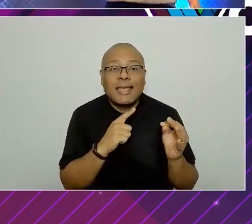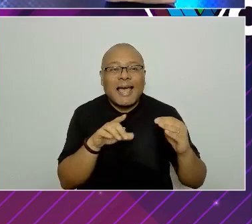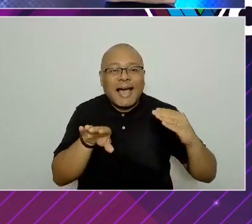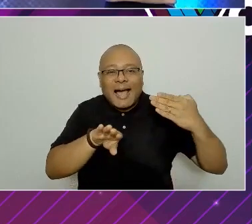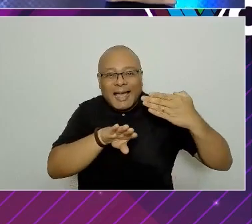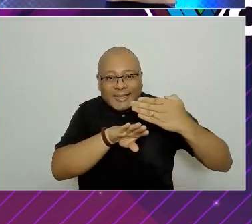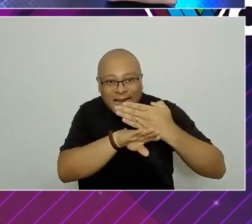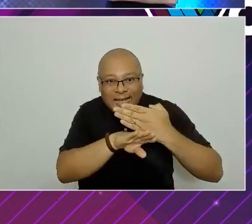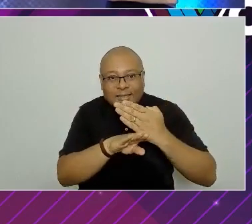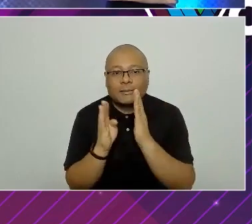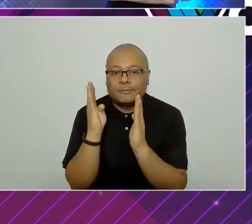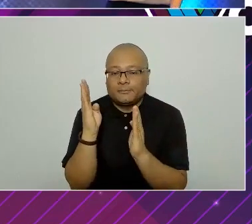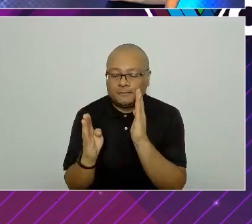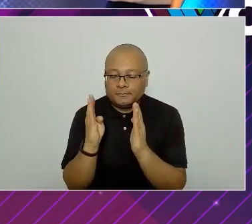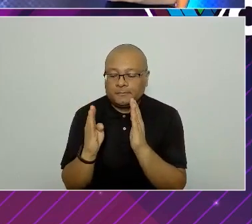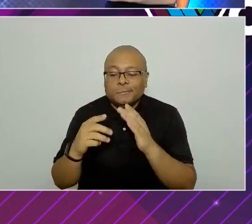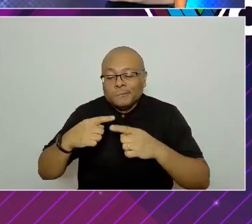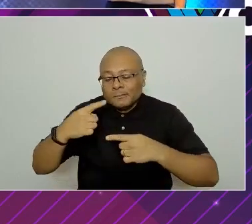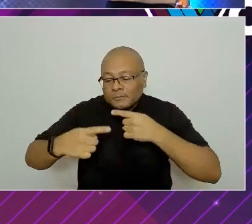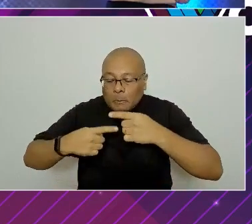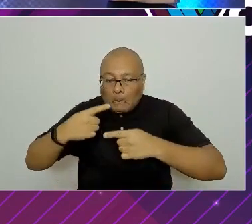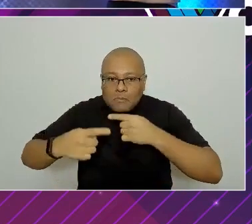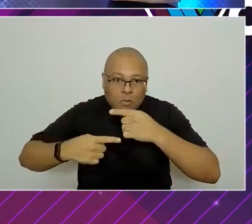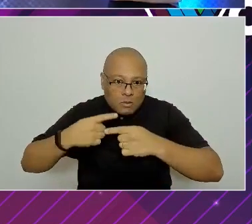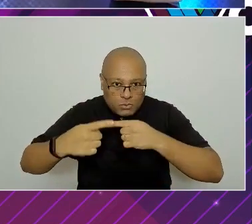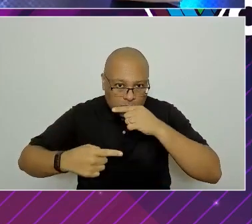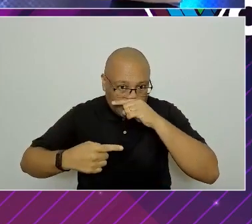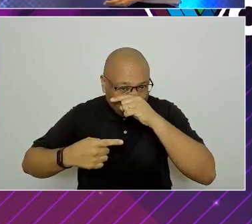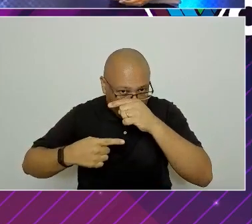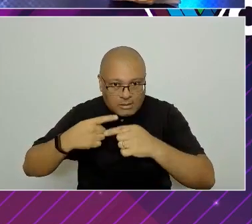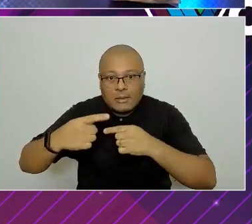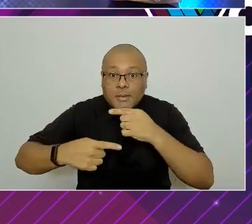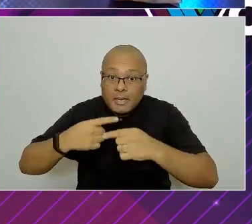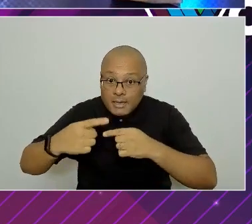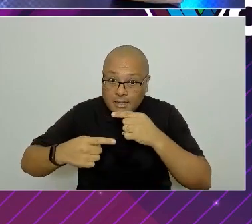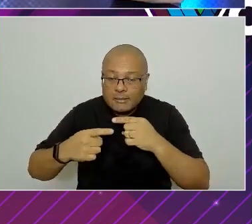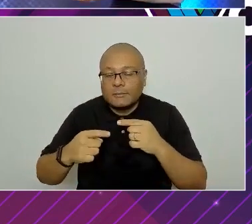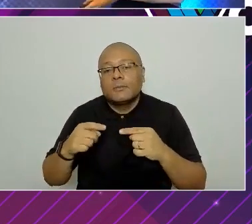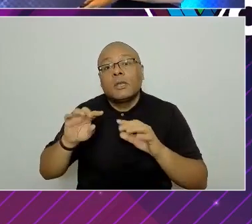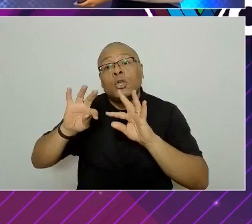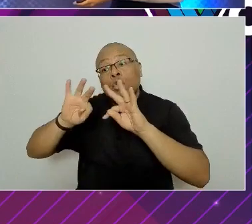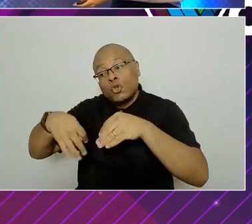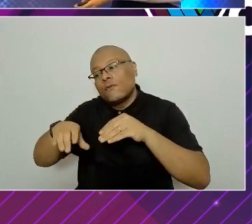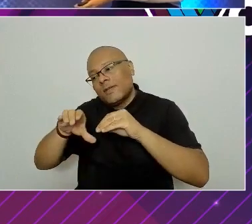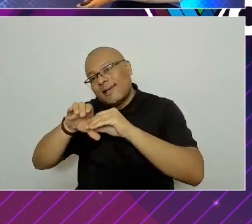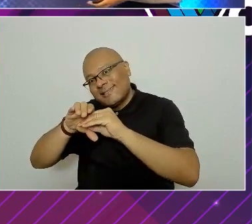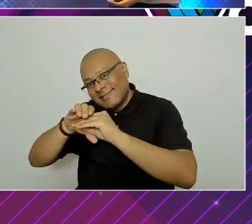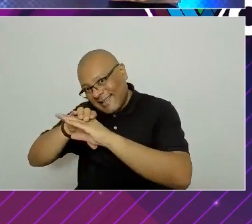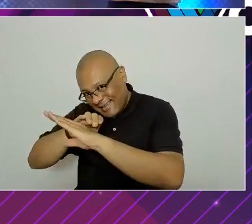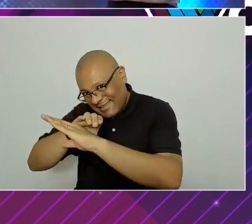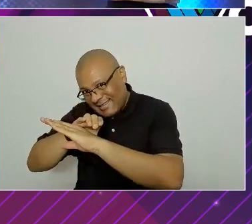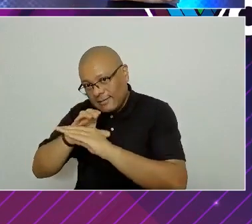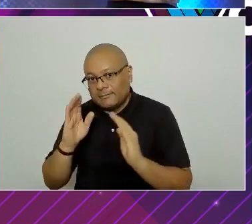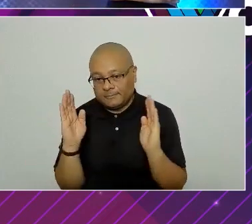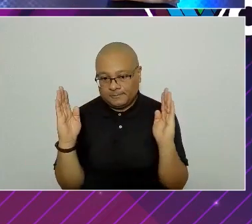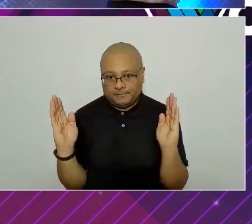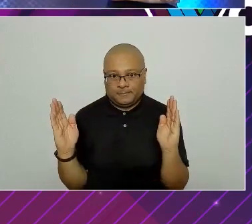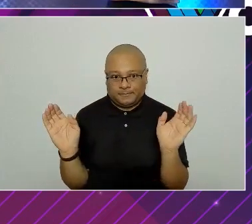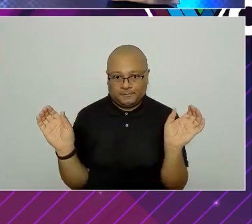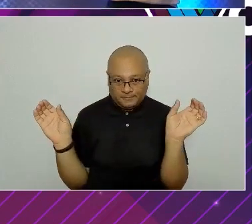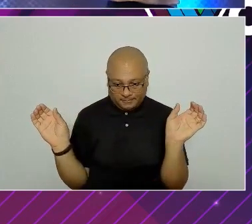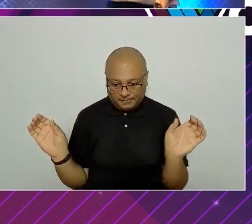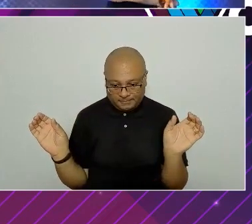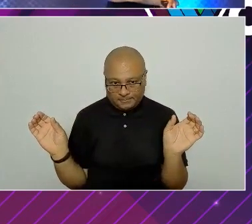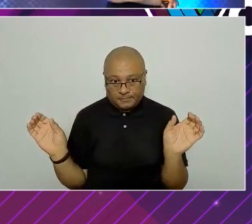camada de entrada, que são as camadas ali de processamento e as camadas de saída, né? A